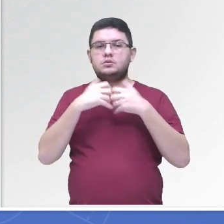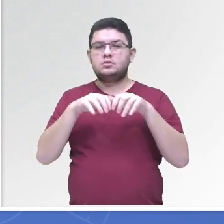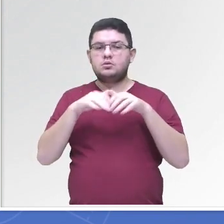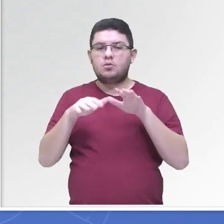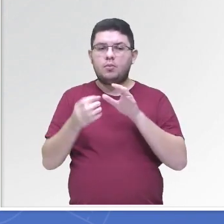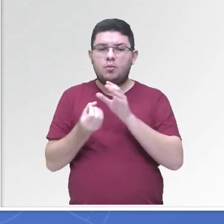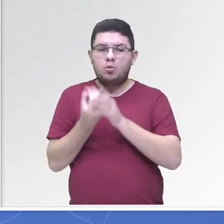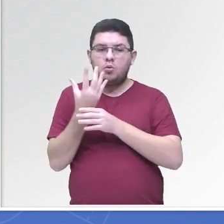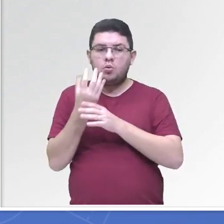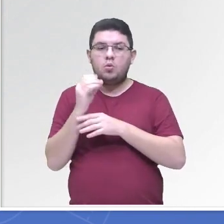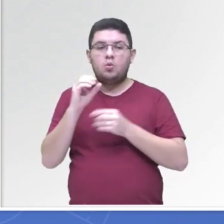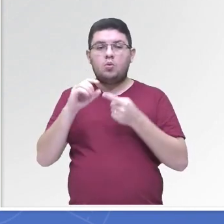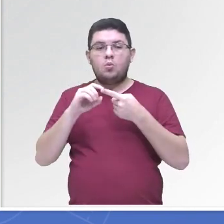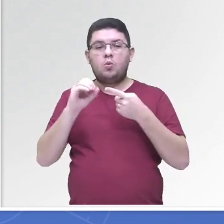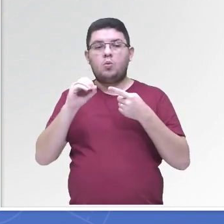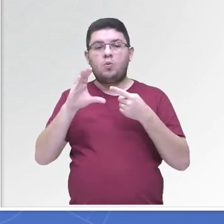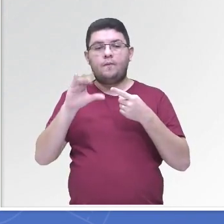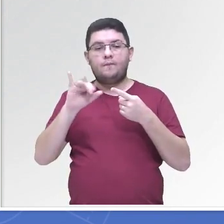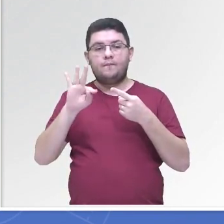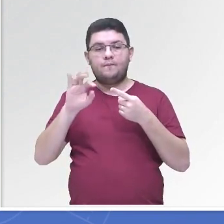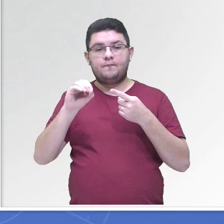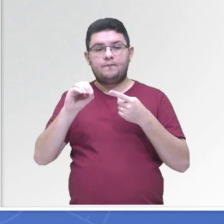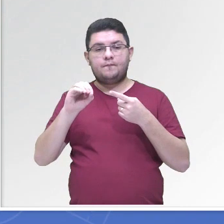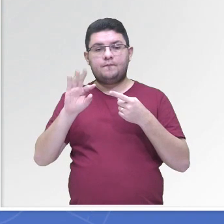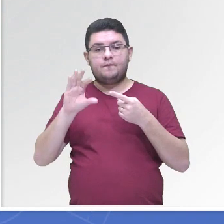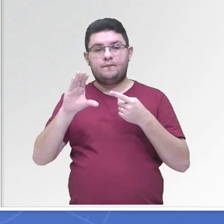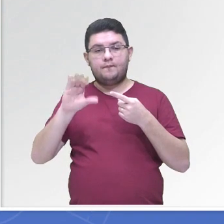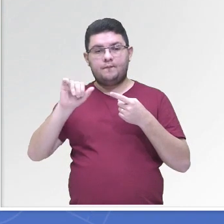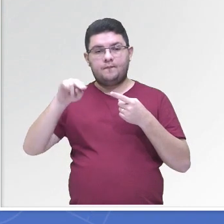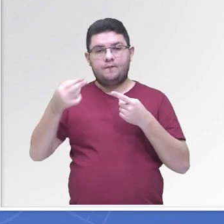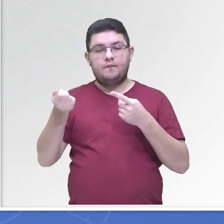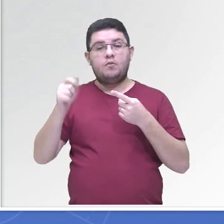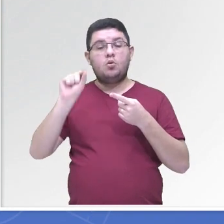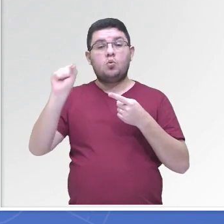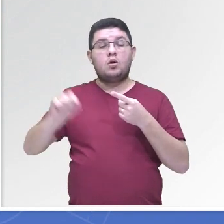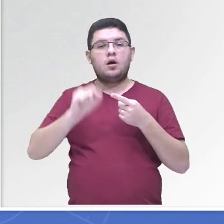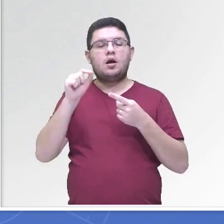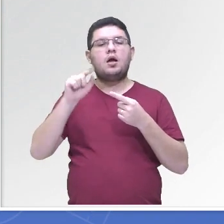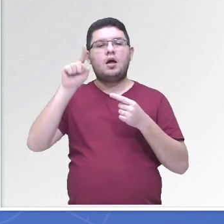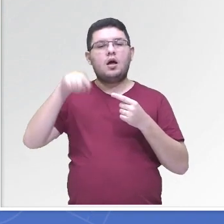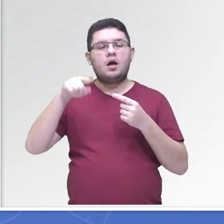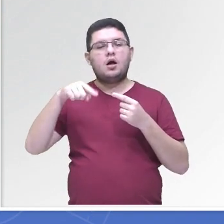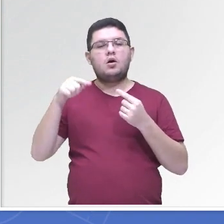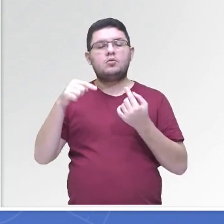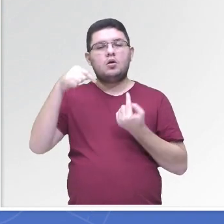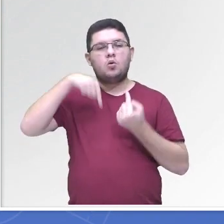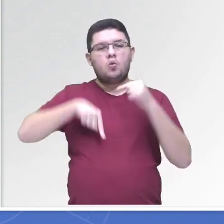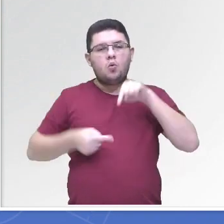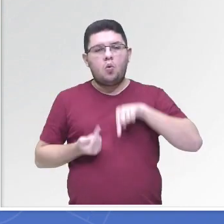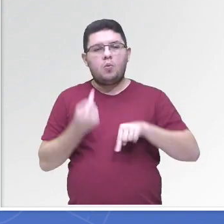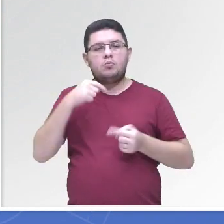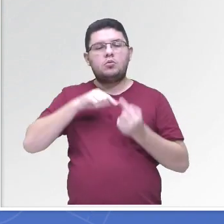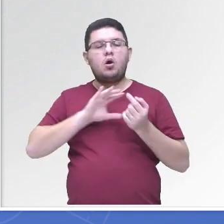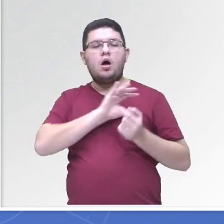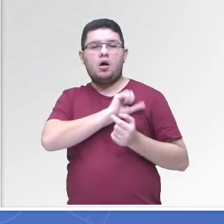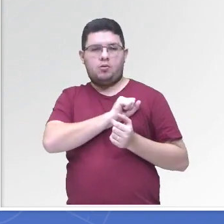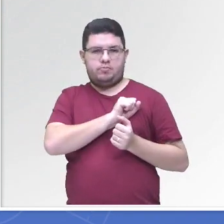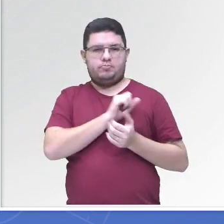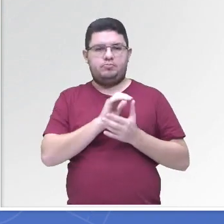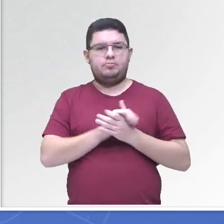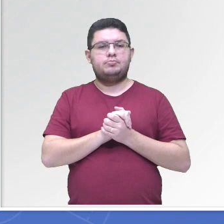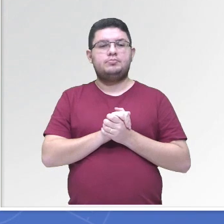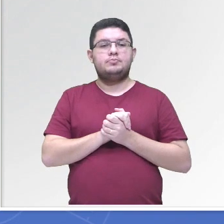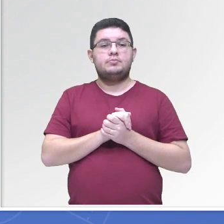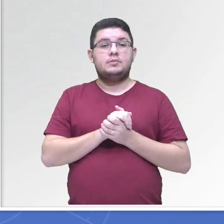Então a primeira é a ocitocina, que é classificada como o hormônio do amor, tá? Então é essa substância que